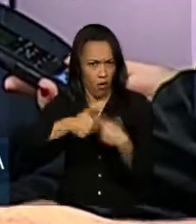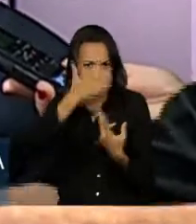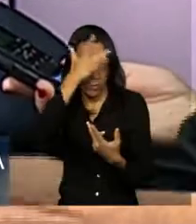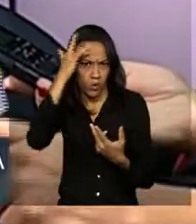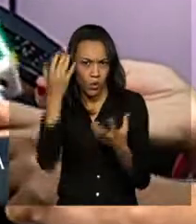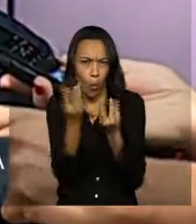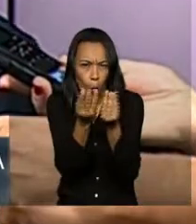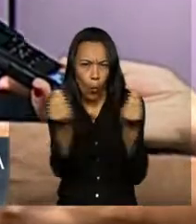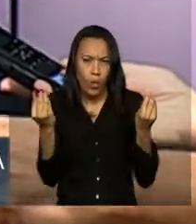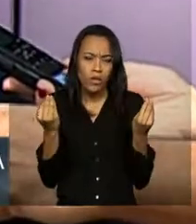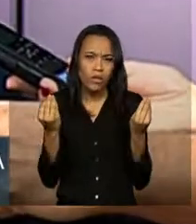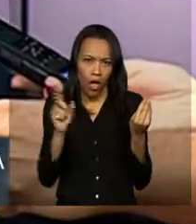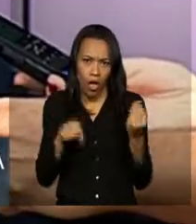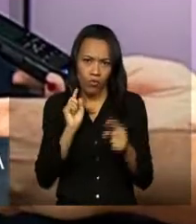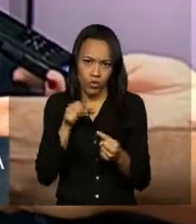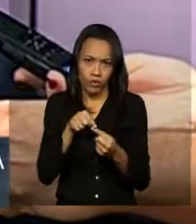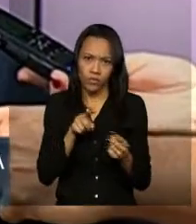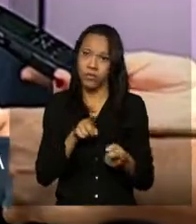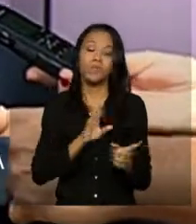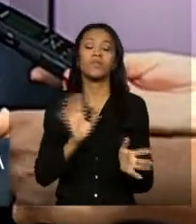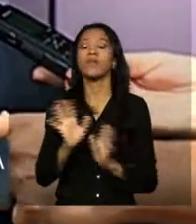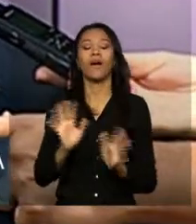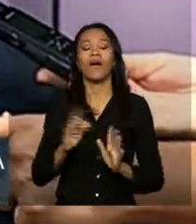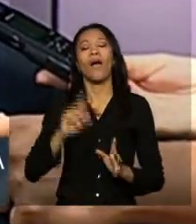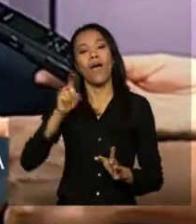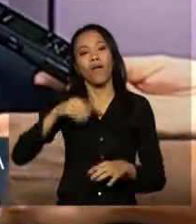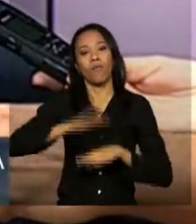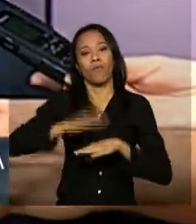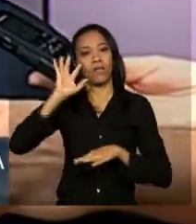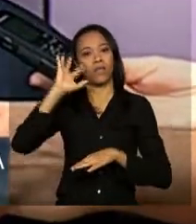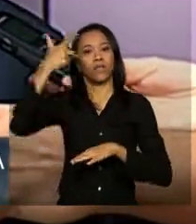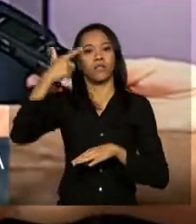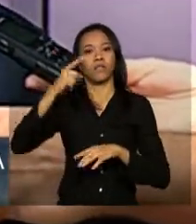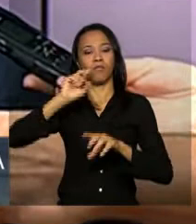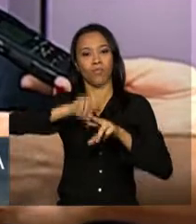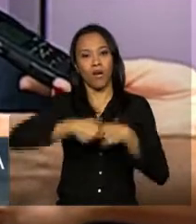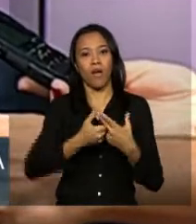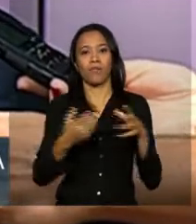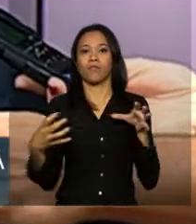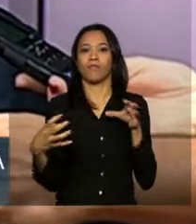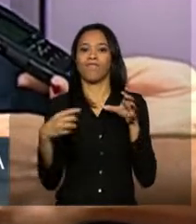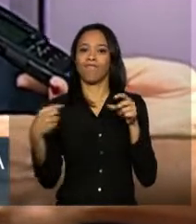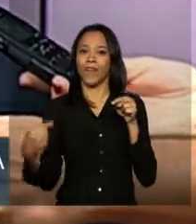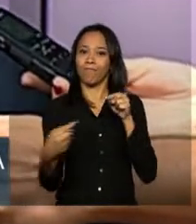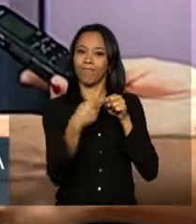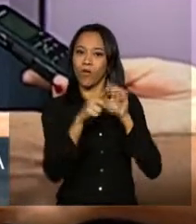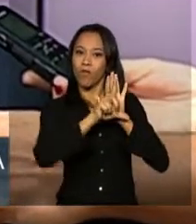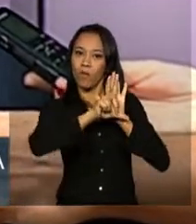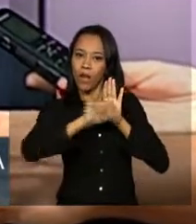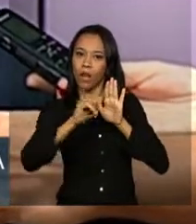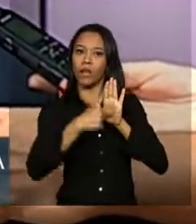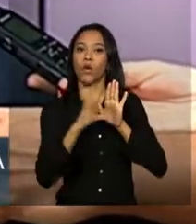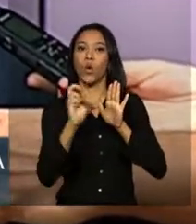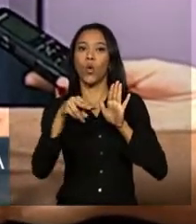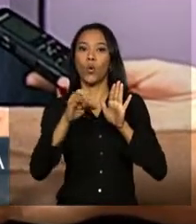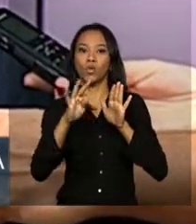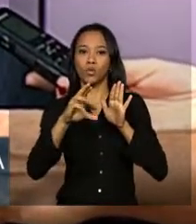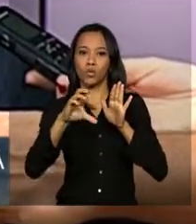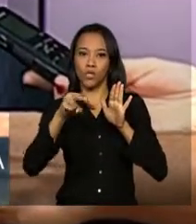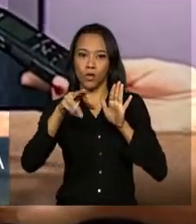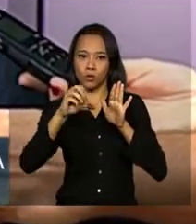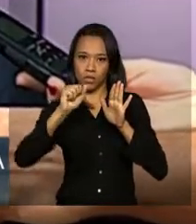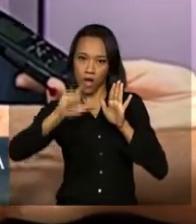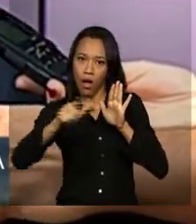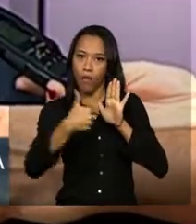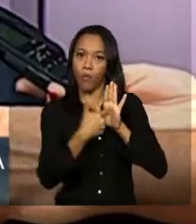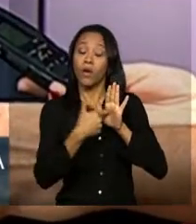região? Não. Isso é uma decisão constitucional onde os investimentos são oriundos